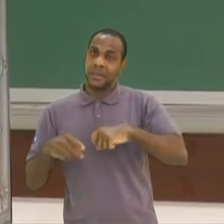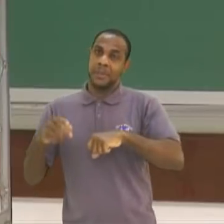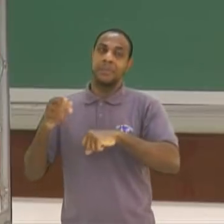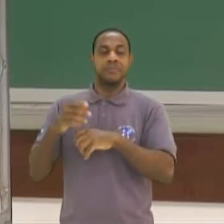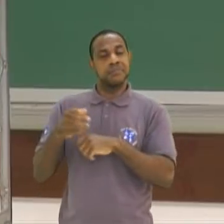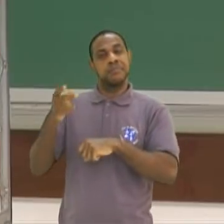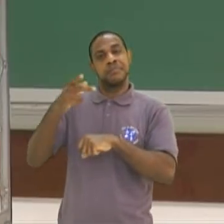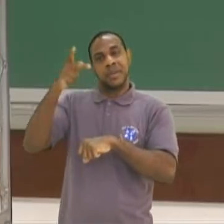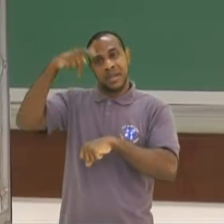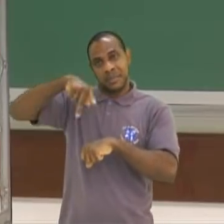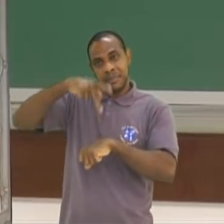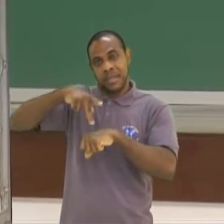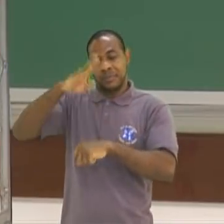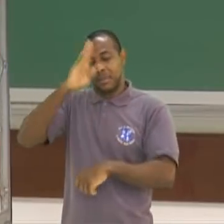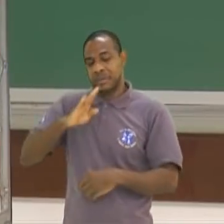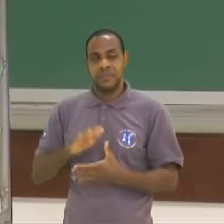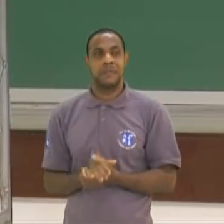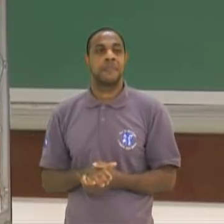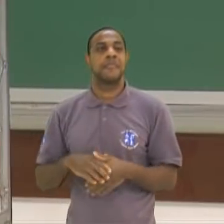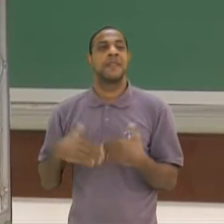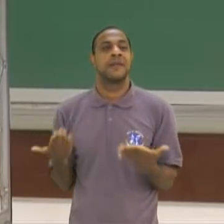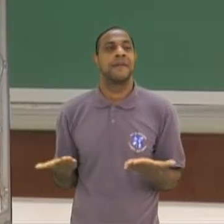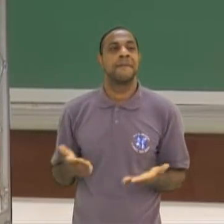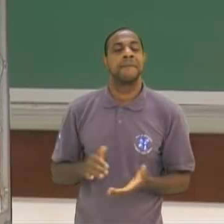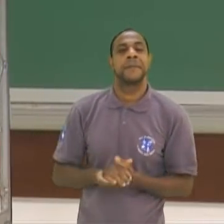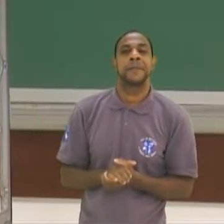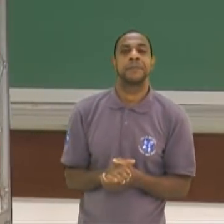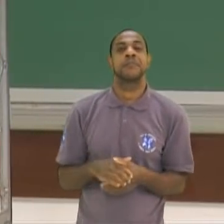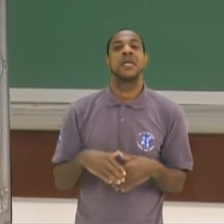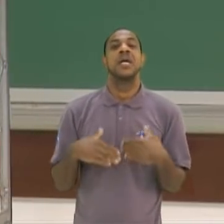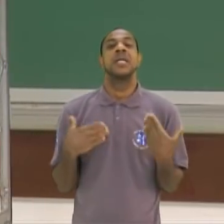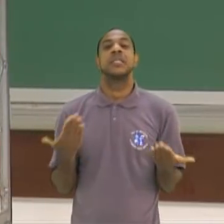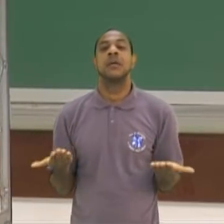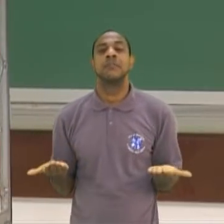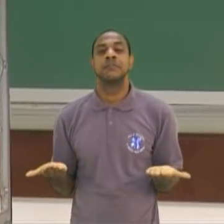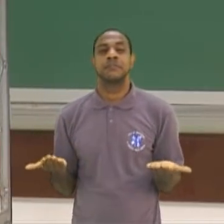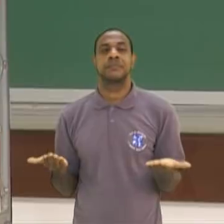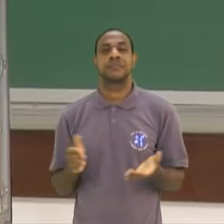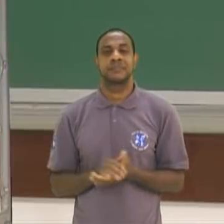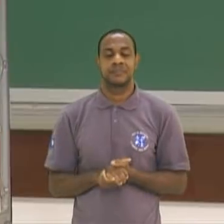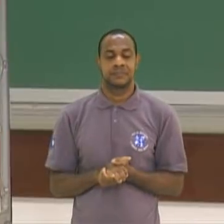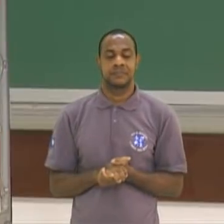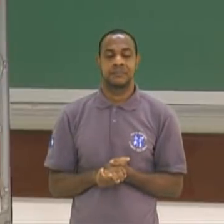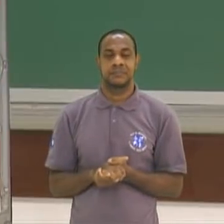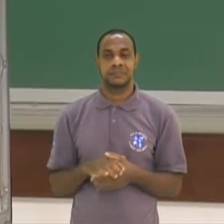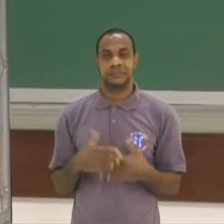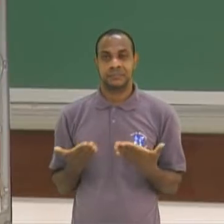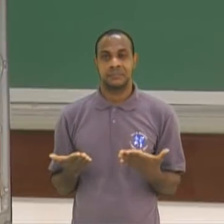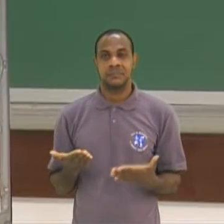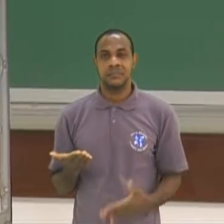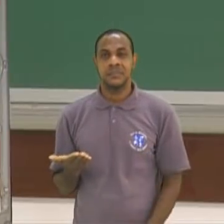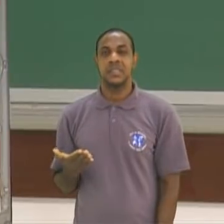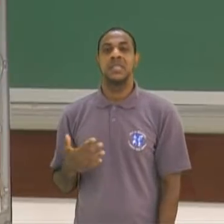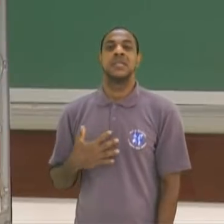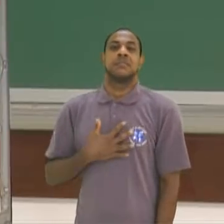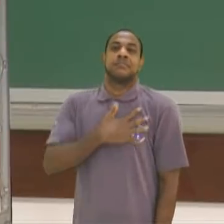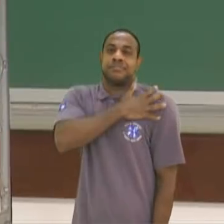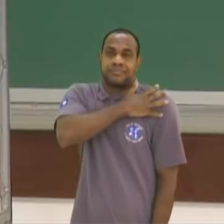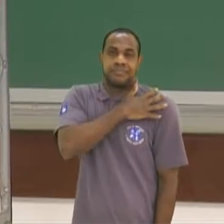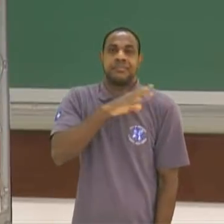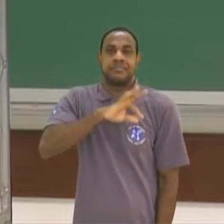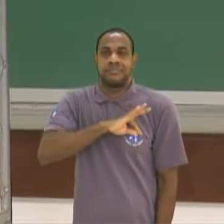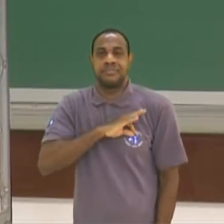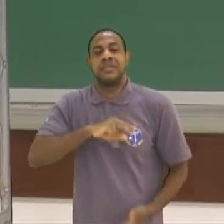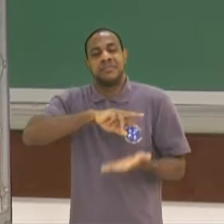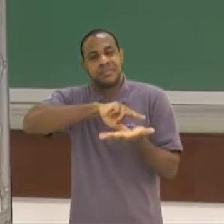conseguiu colocar junto a anistia aos agentes do governo militar. Então, civis e militares que